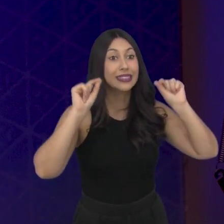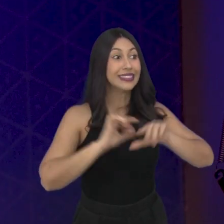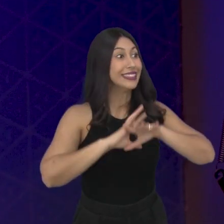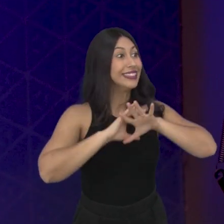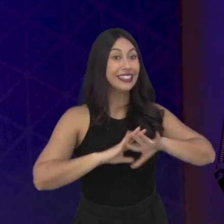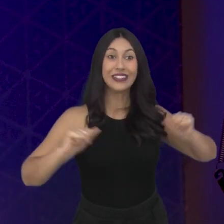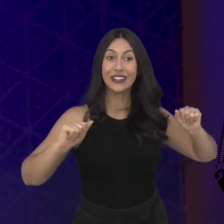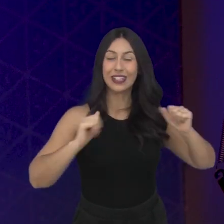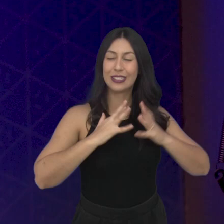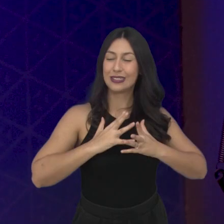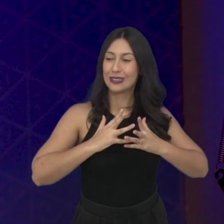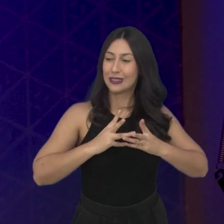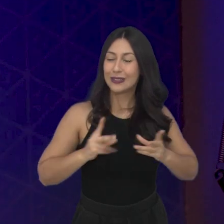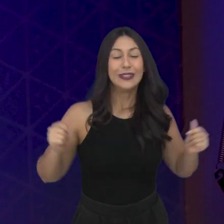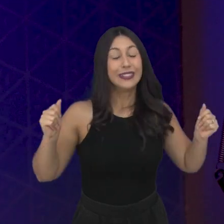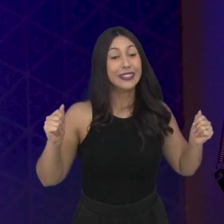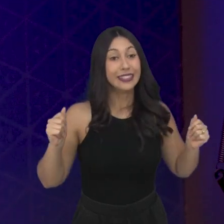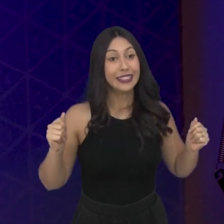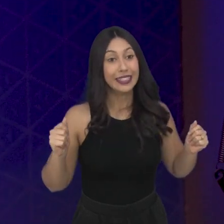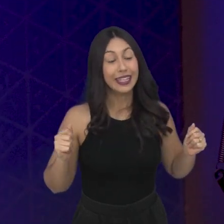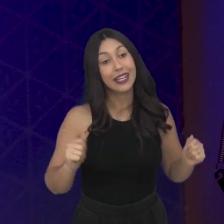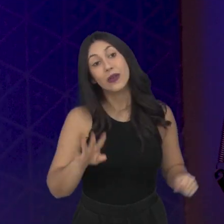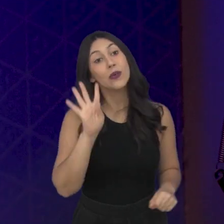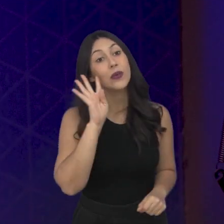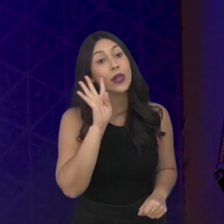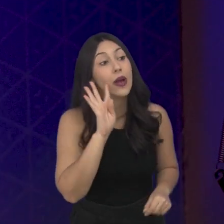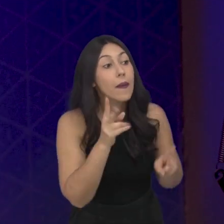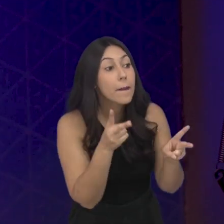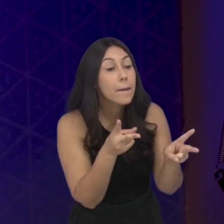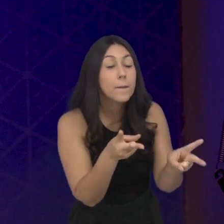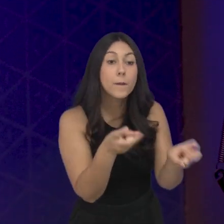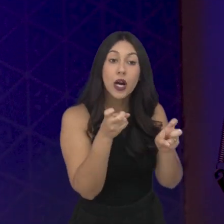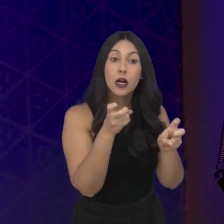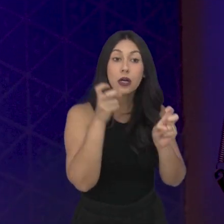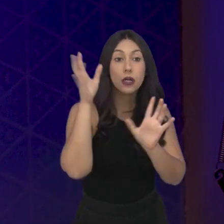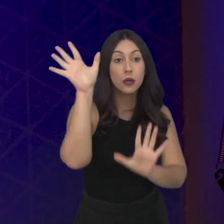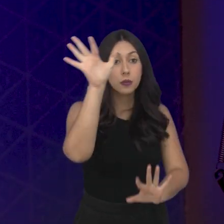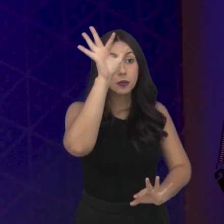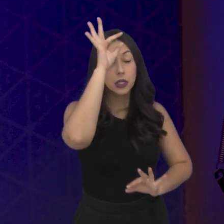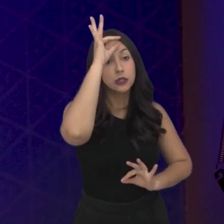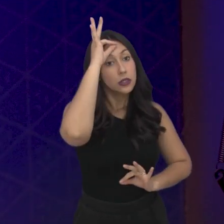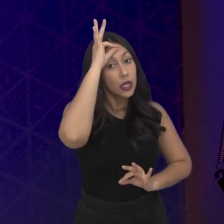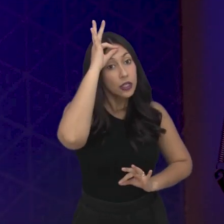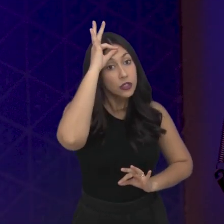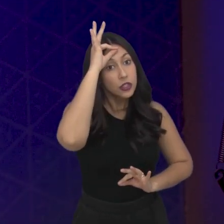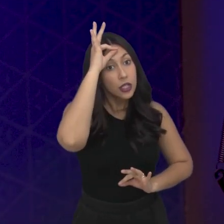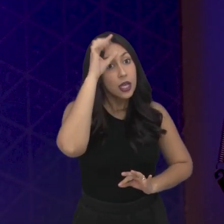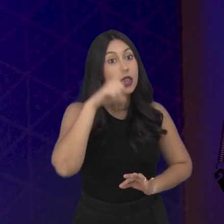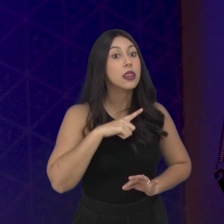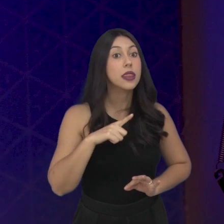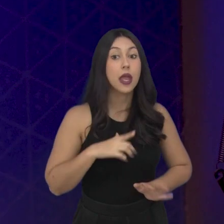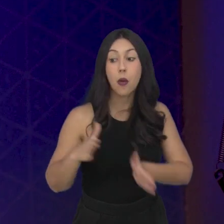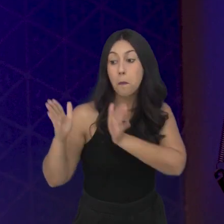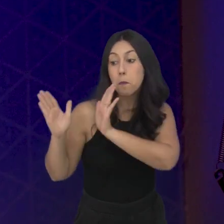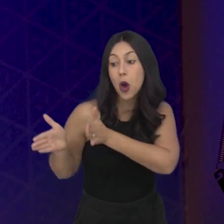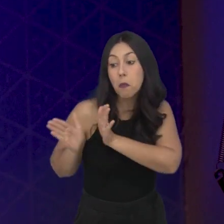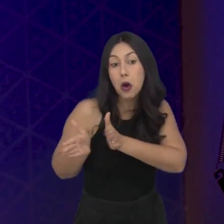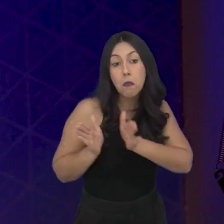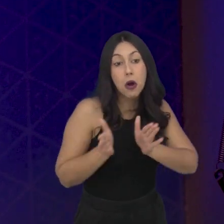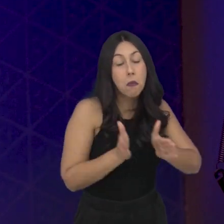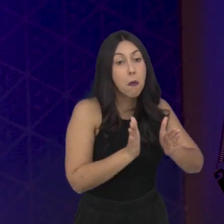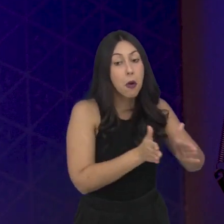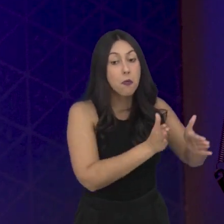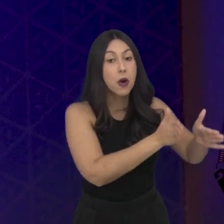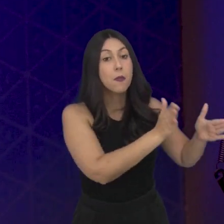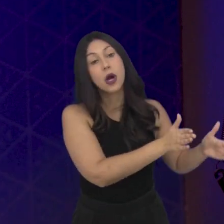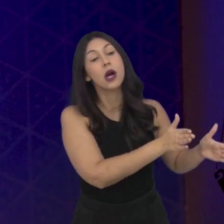e de cura, como o próprio nome já diz. E é interessante a gente ver que os personagens nesses livros, eles vão passar por processos.